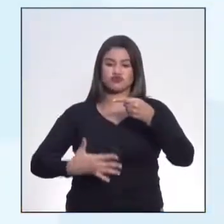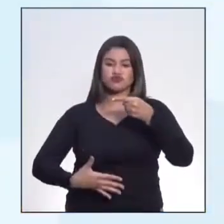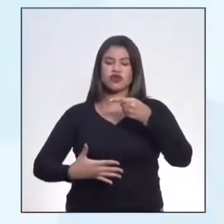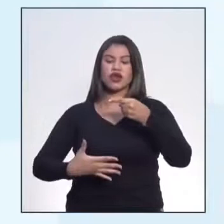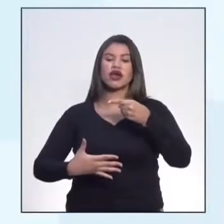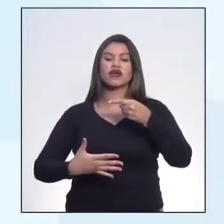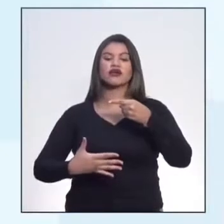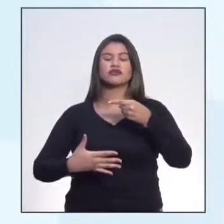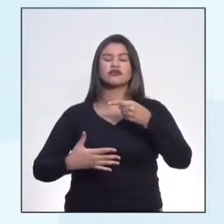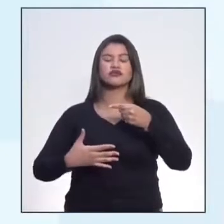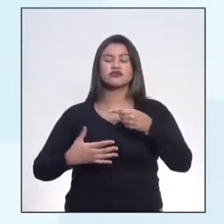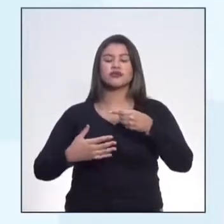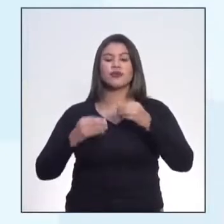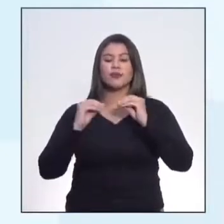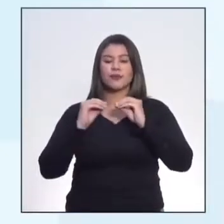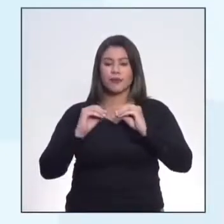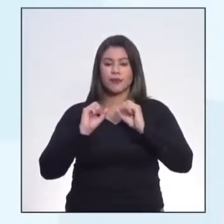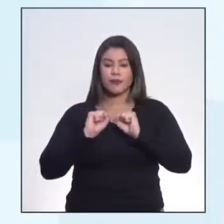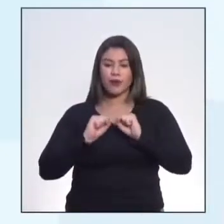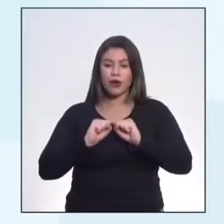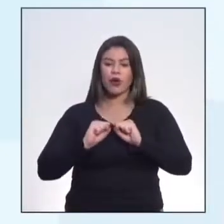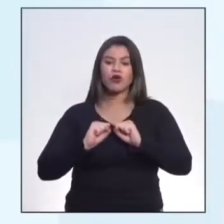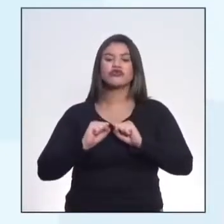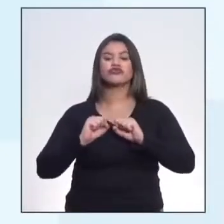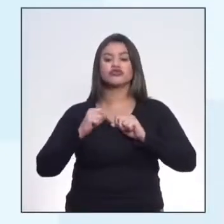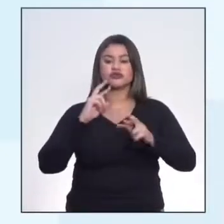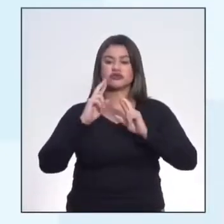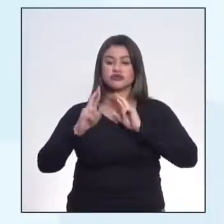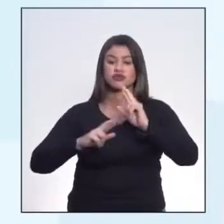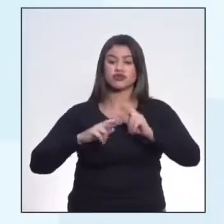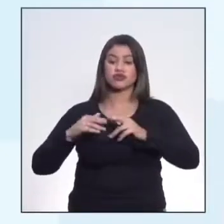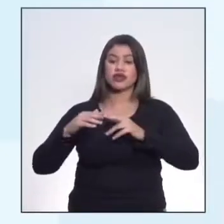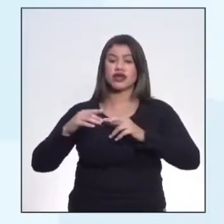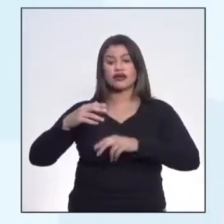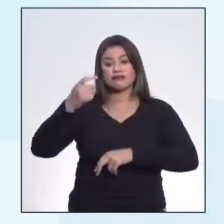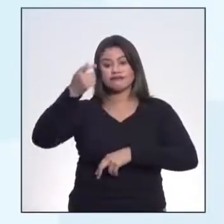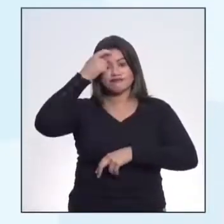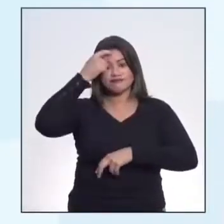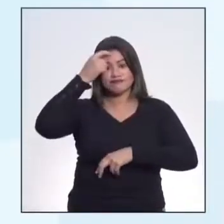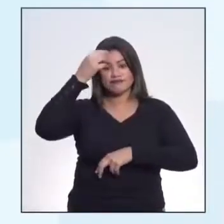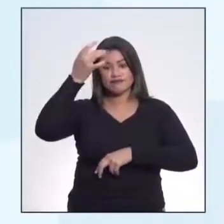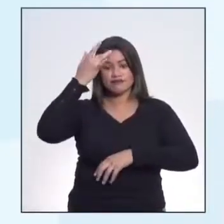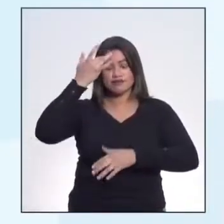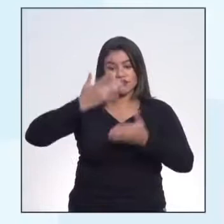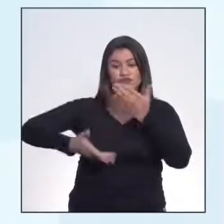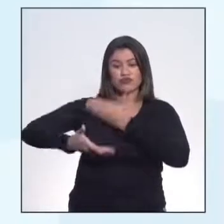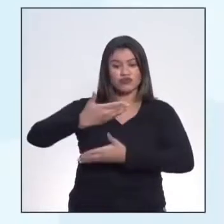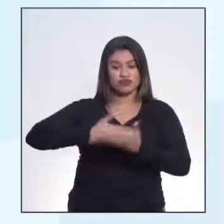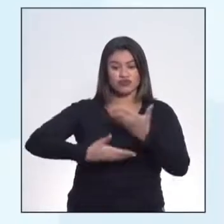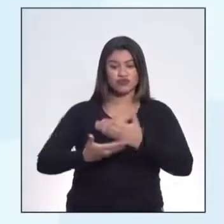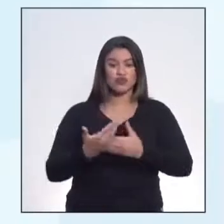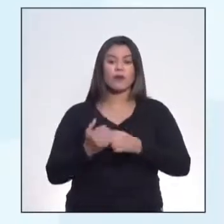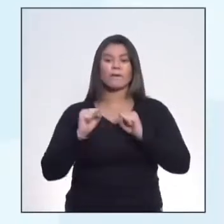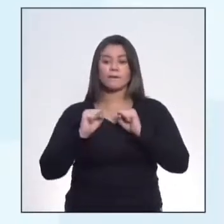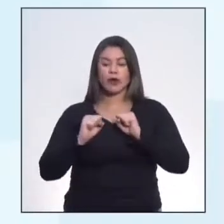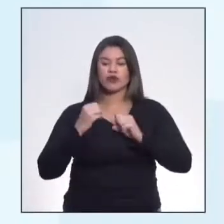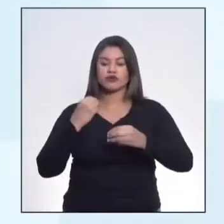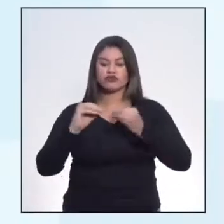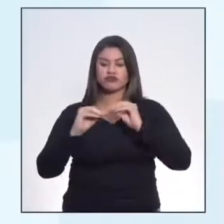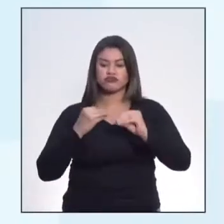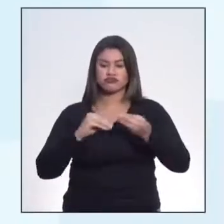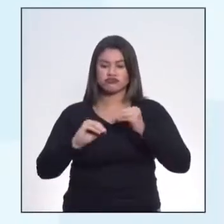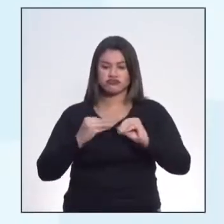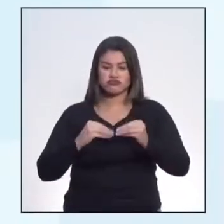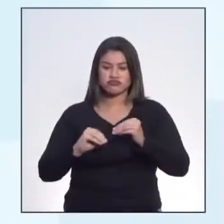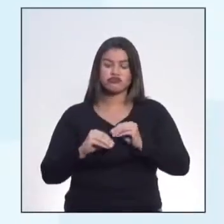interação, utilizando o chat com responsabilidade, é um espaço de troca, de diálogo, e traga suas contribuições,